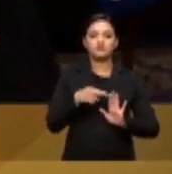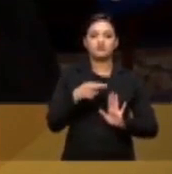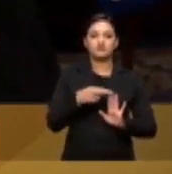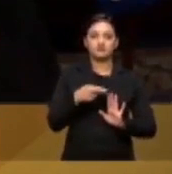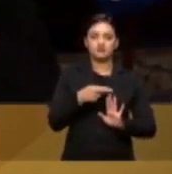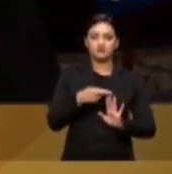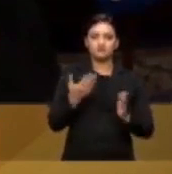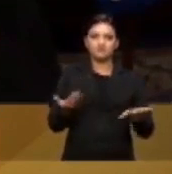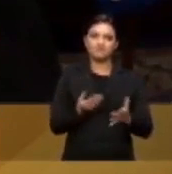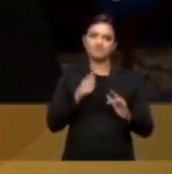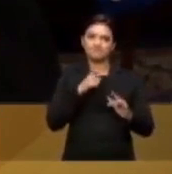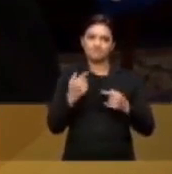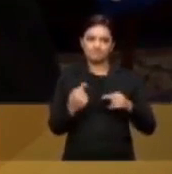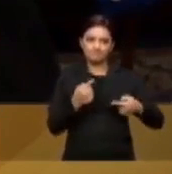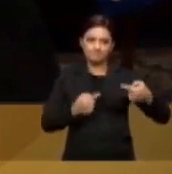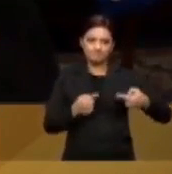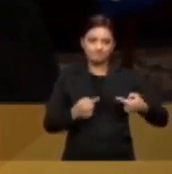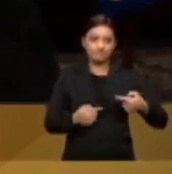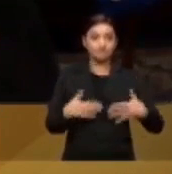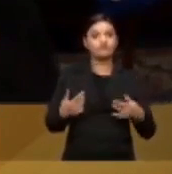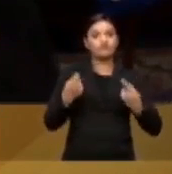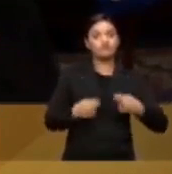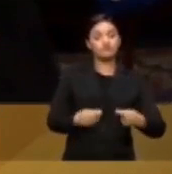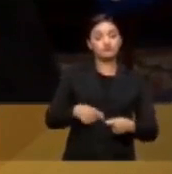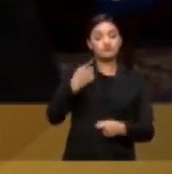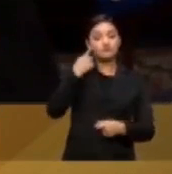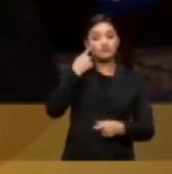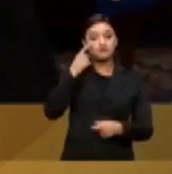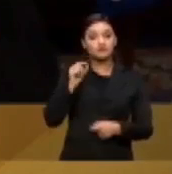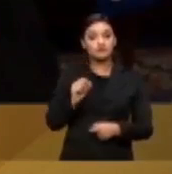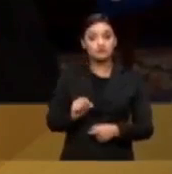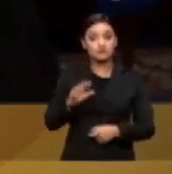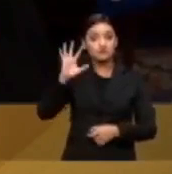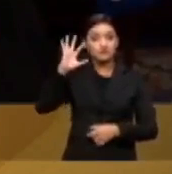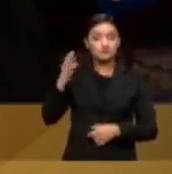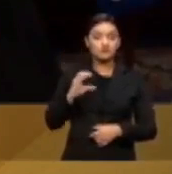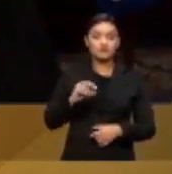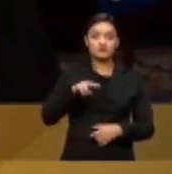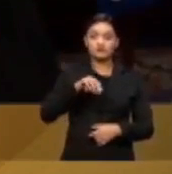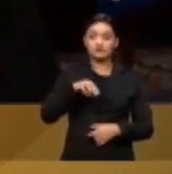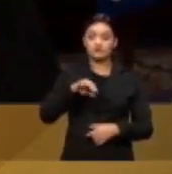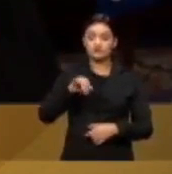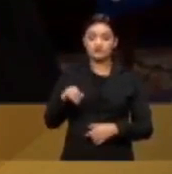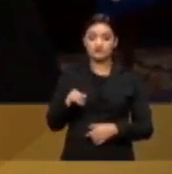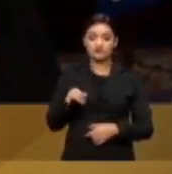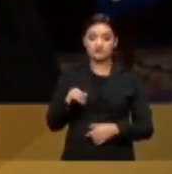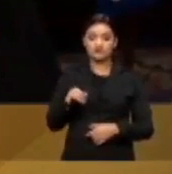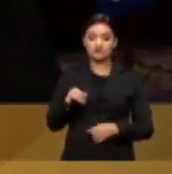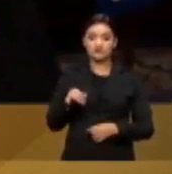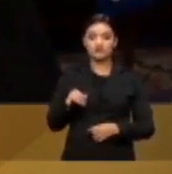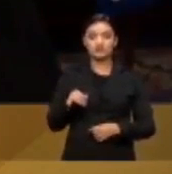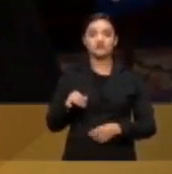ora impugnada. A necessidade de se conferir execuibilidade às decisões do CNJ não outorga,